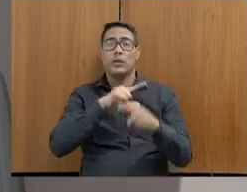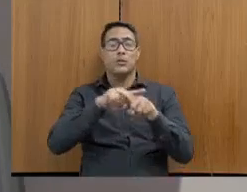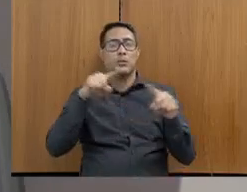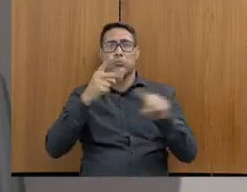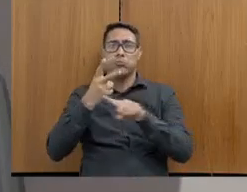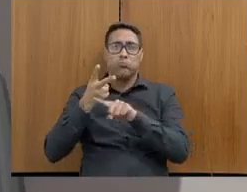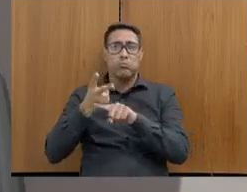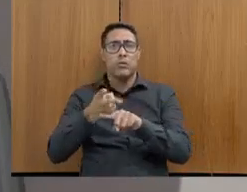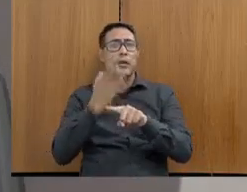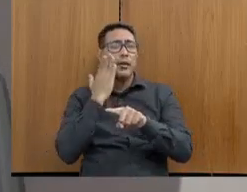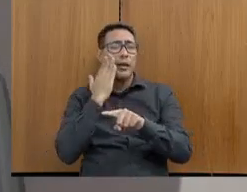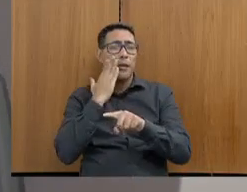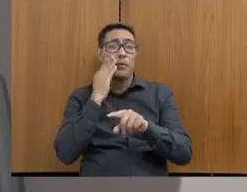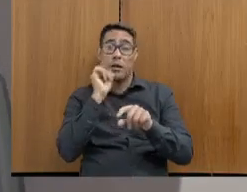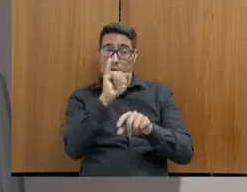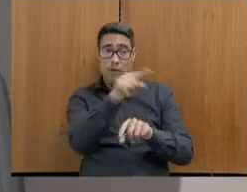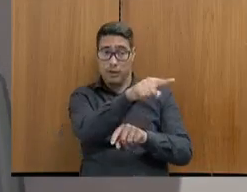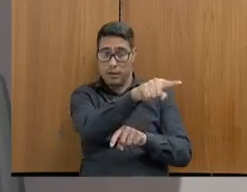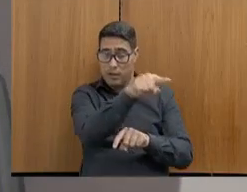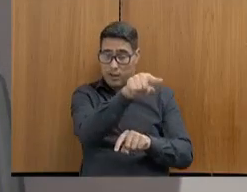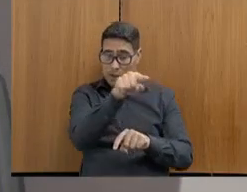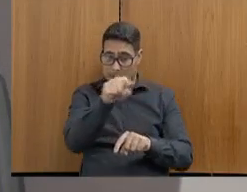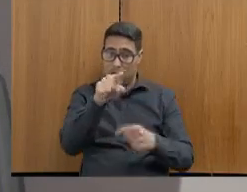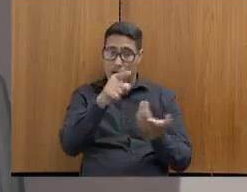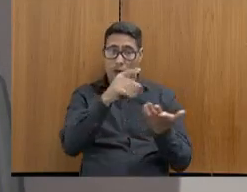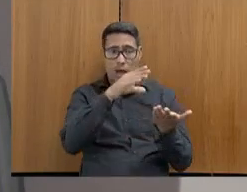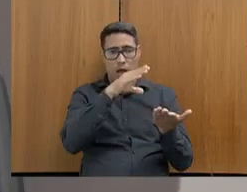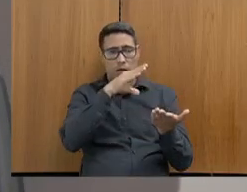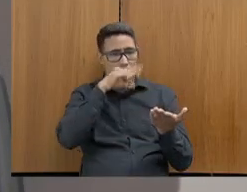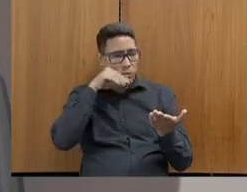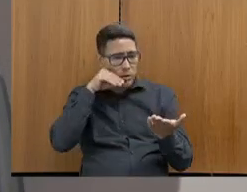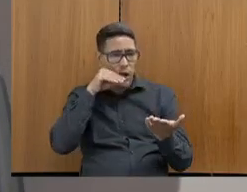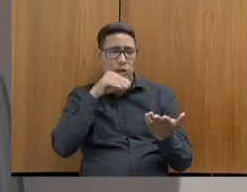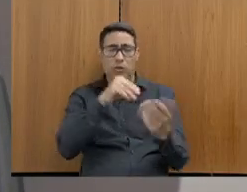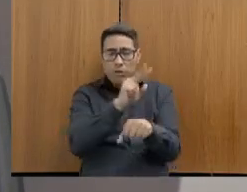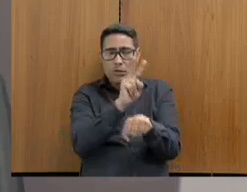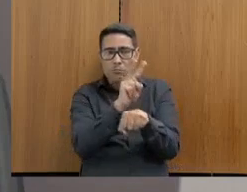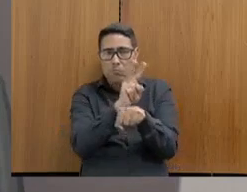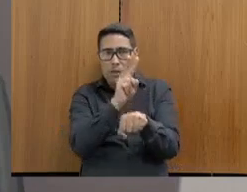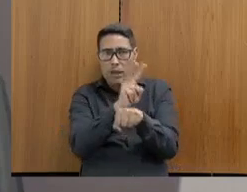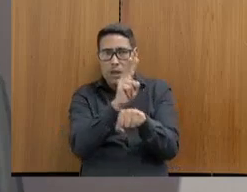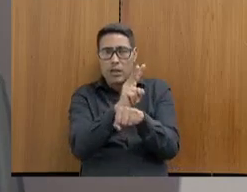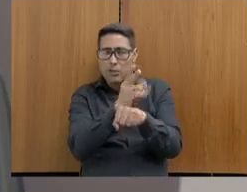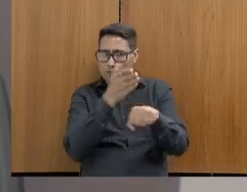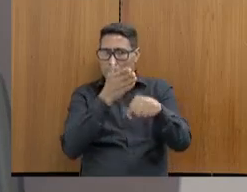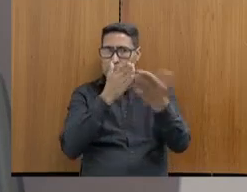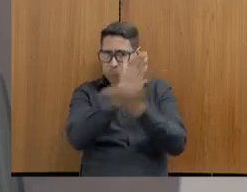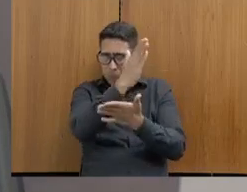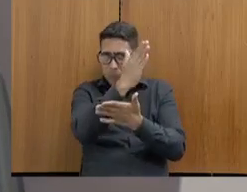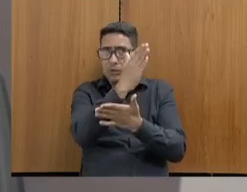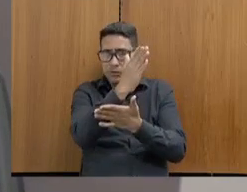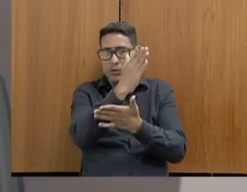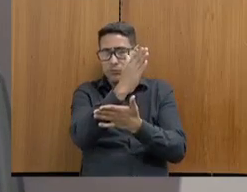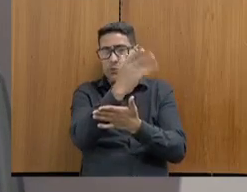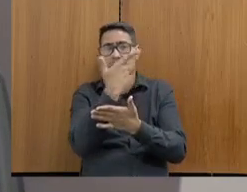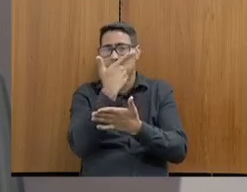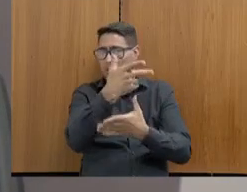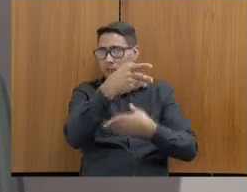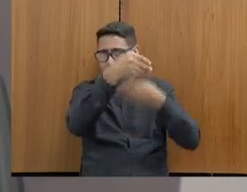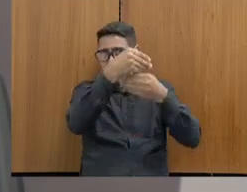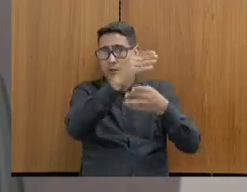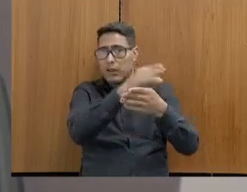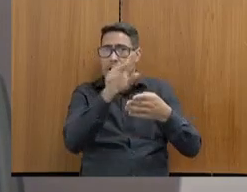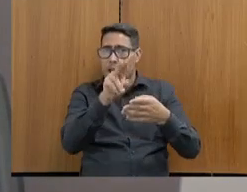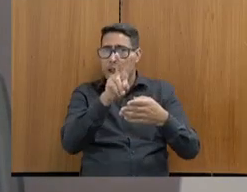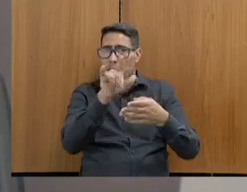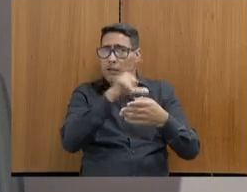esse servidores tem estágio probatória acho que é um ponto né só fazendo parênteses voltando a fala anterior eles estarão em